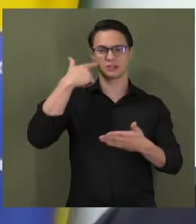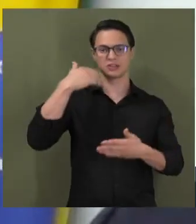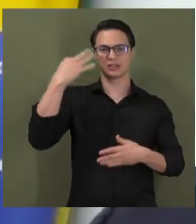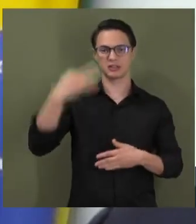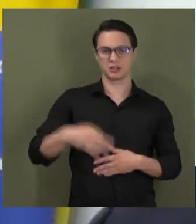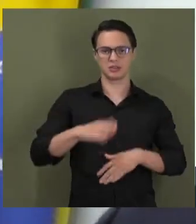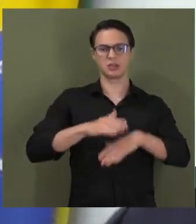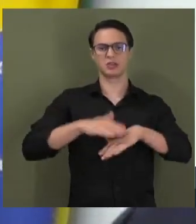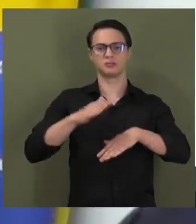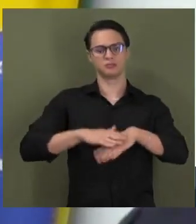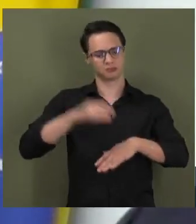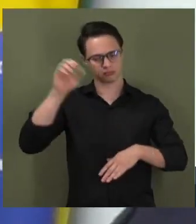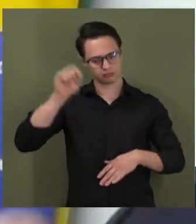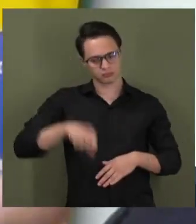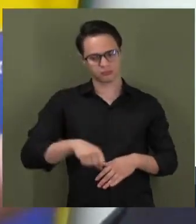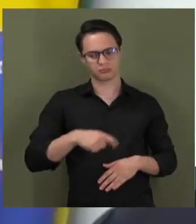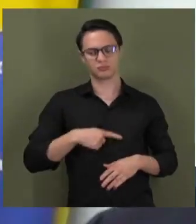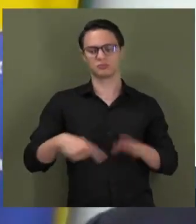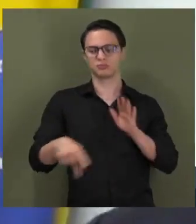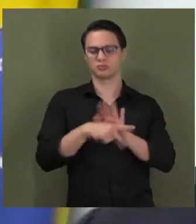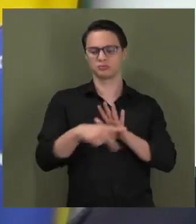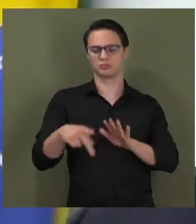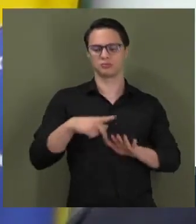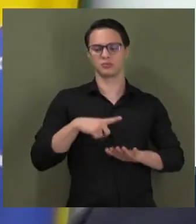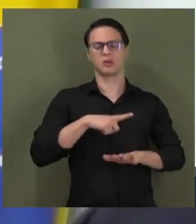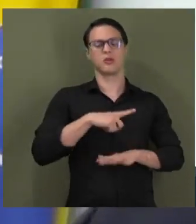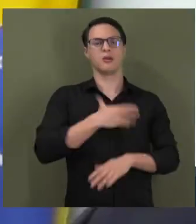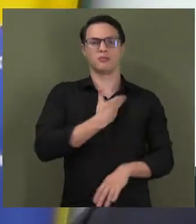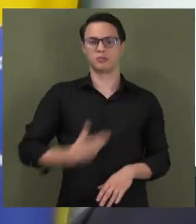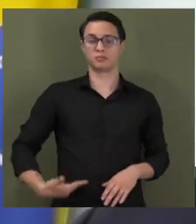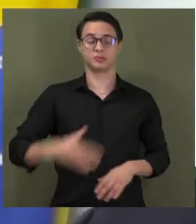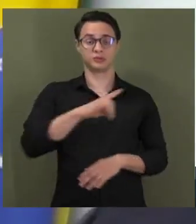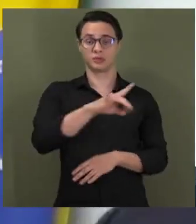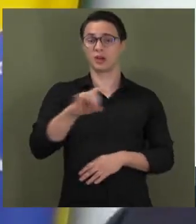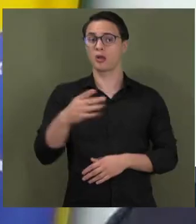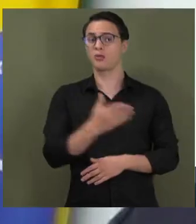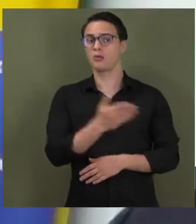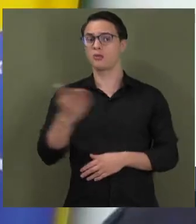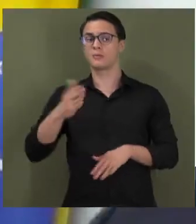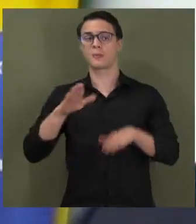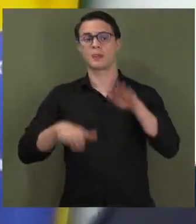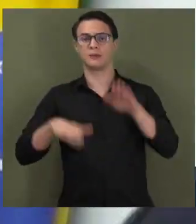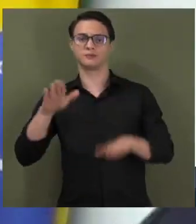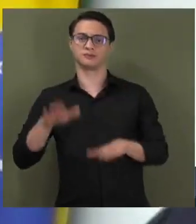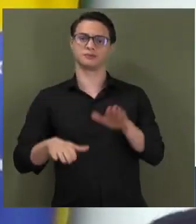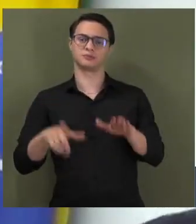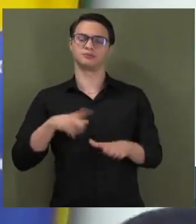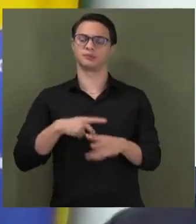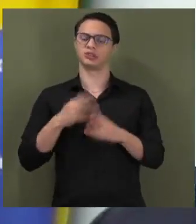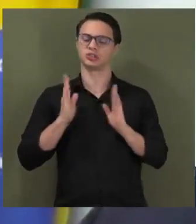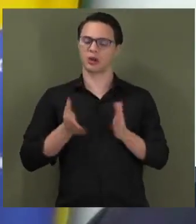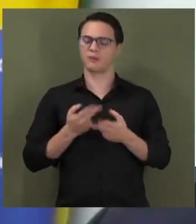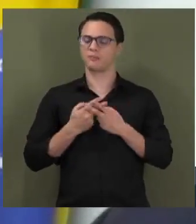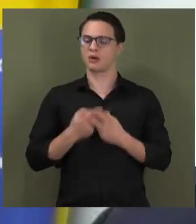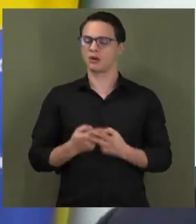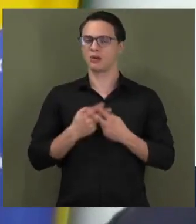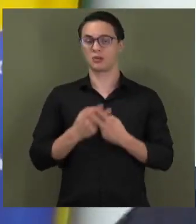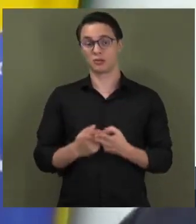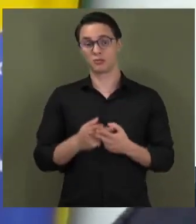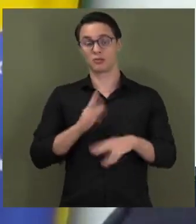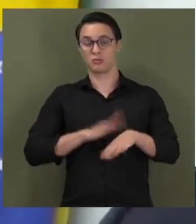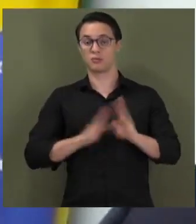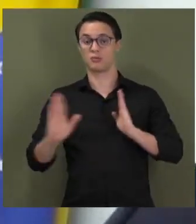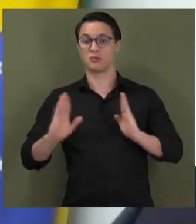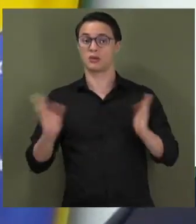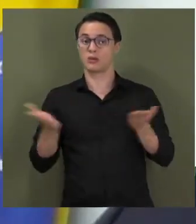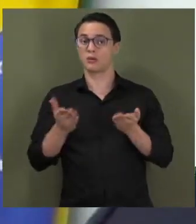da capacidade, do espírito público de cada colega, que talvez tenha tido muita paciência nesse momento, mas